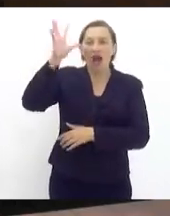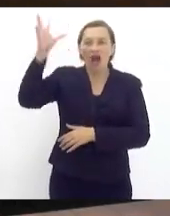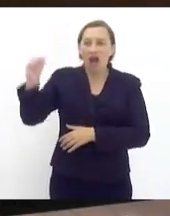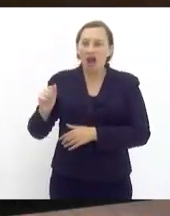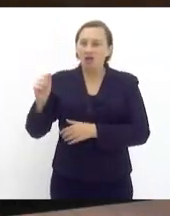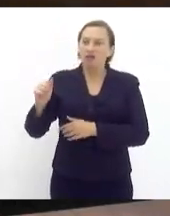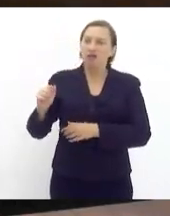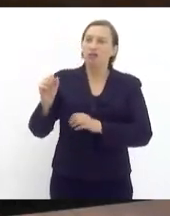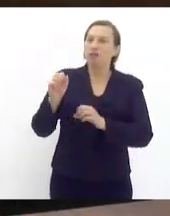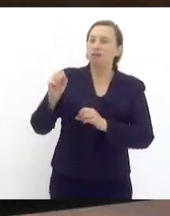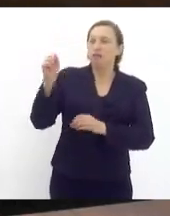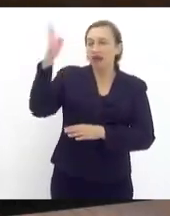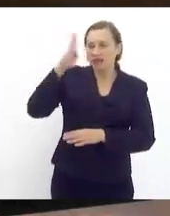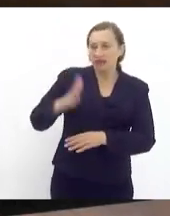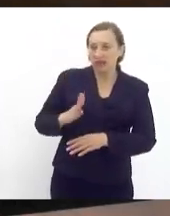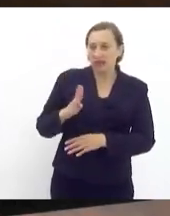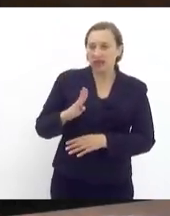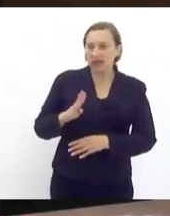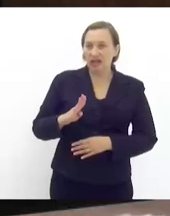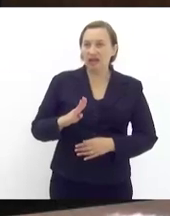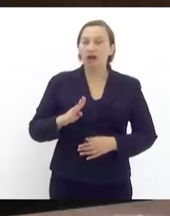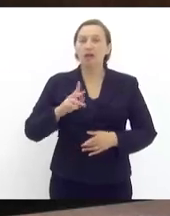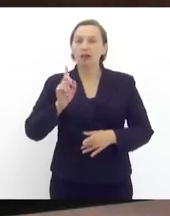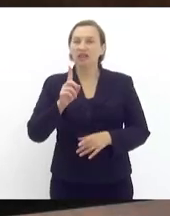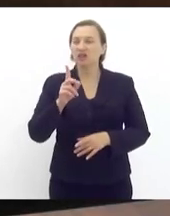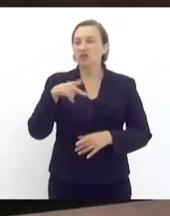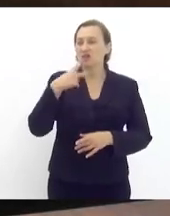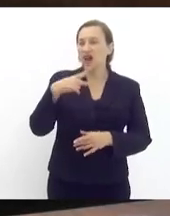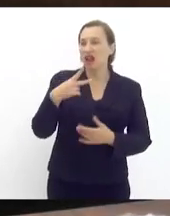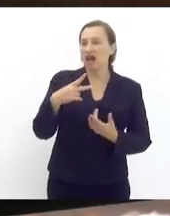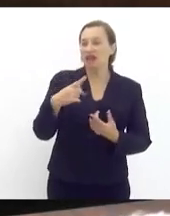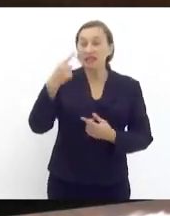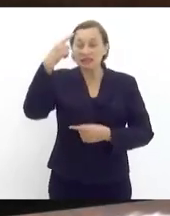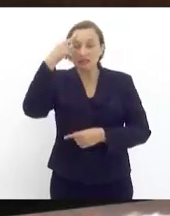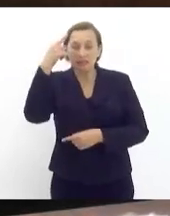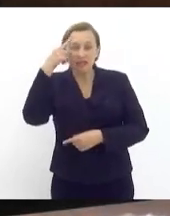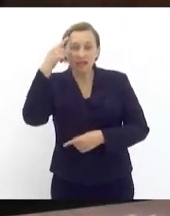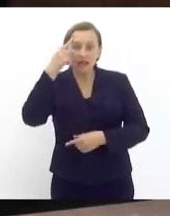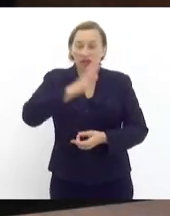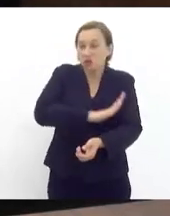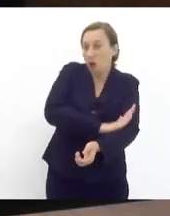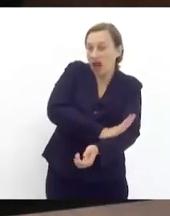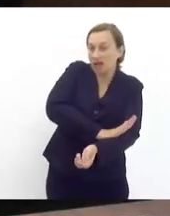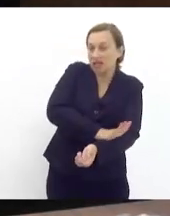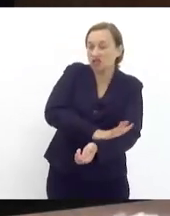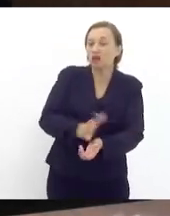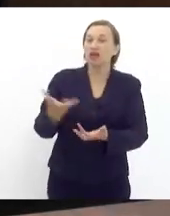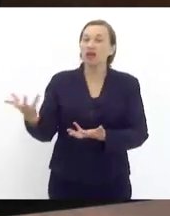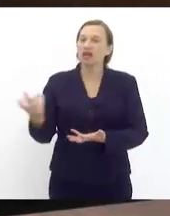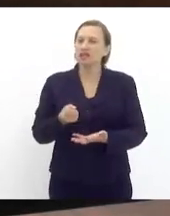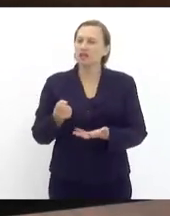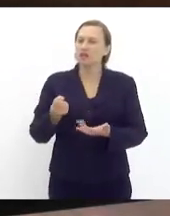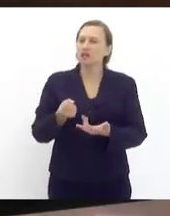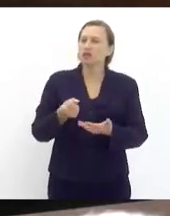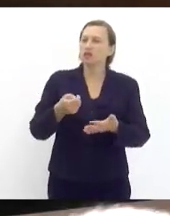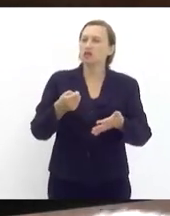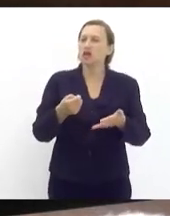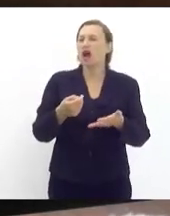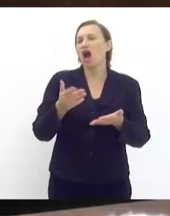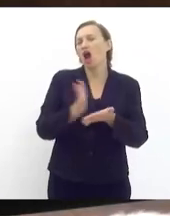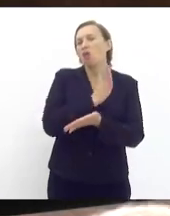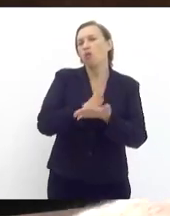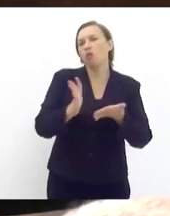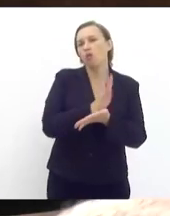para não se reportar essa lógica racista Então eu tenho recebido alguns algumas mulheres